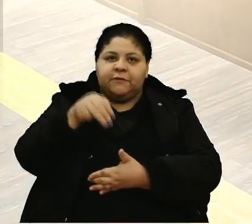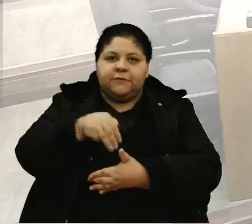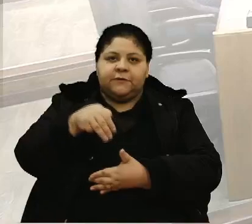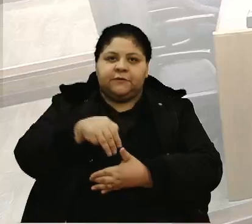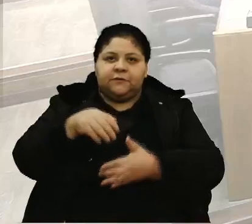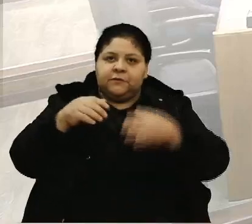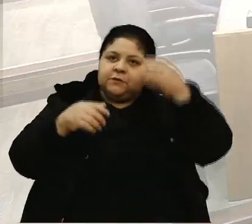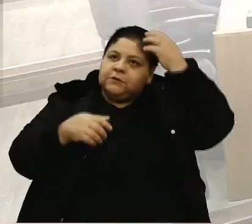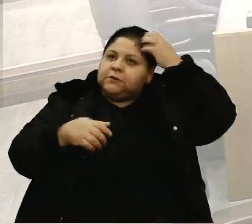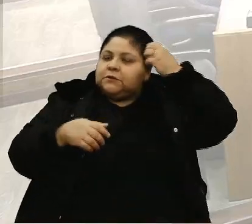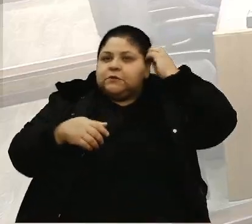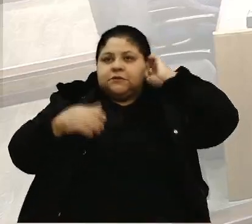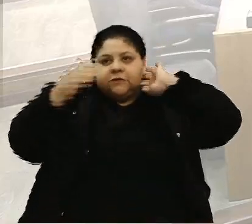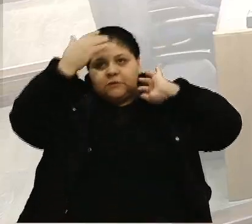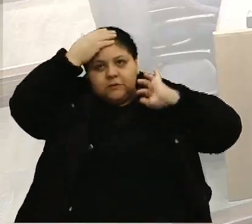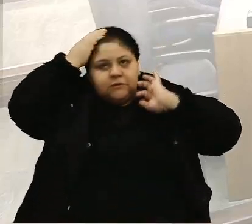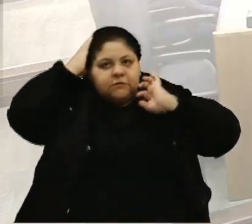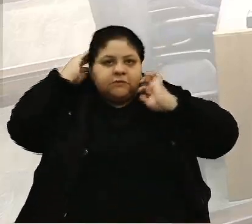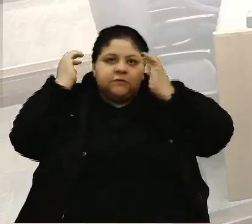minutos.